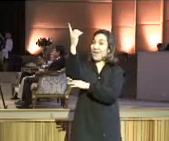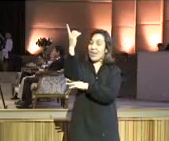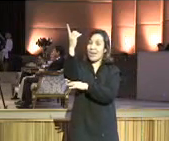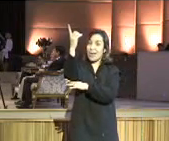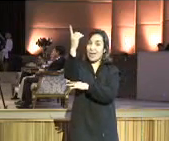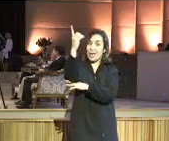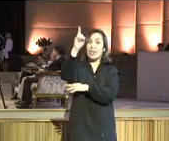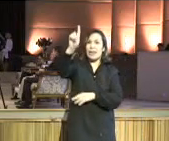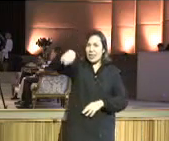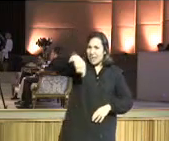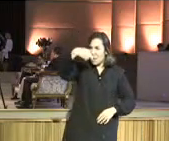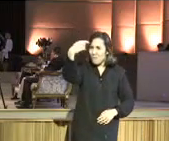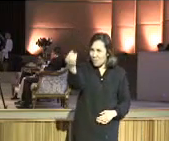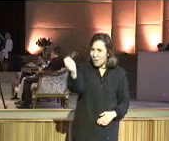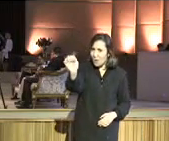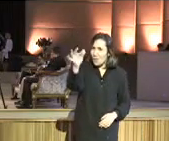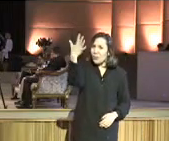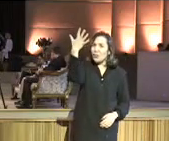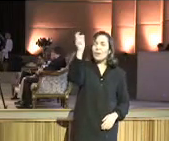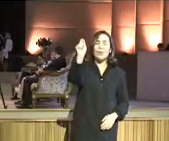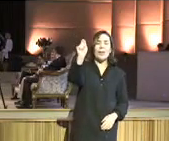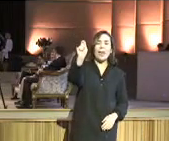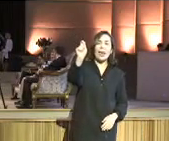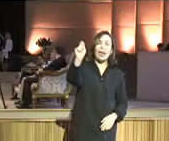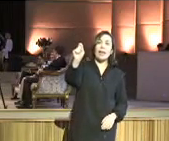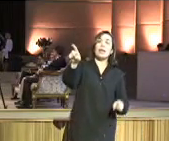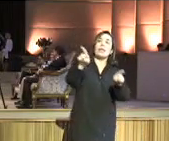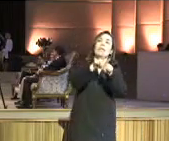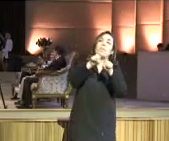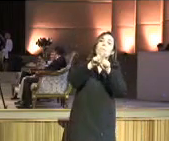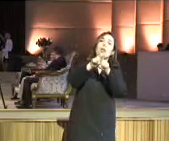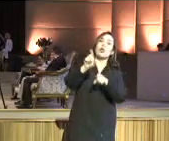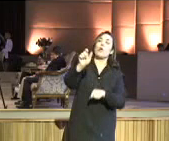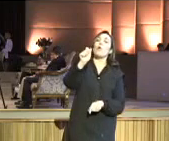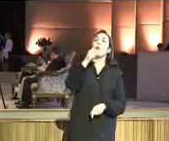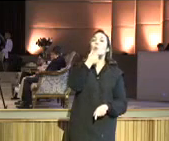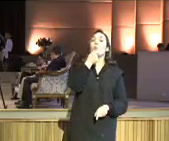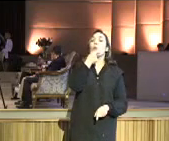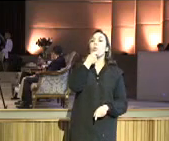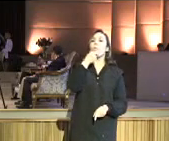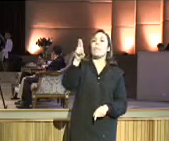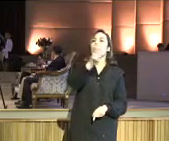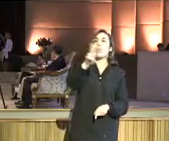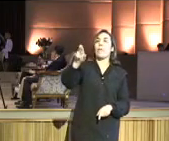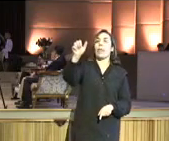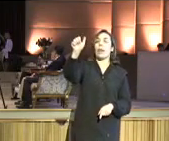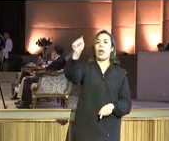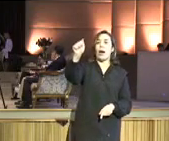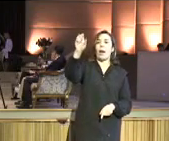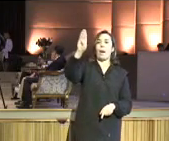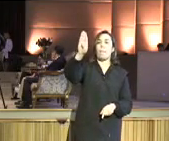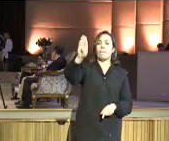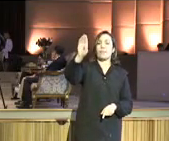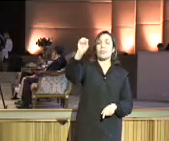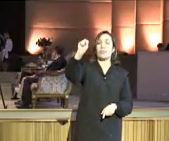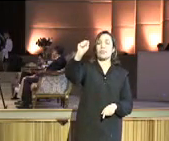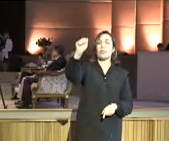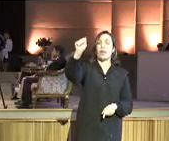2 anos depois desse fato, Absalão mata Amnon, vingando a sua irmã.